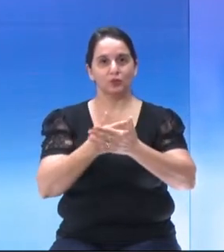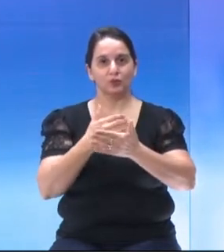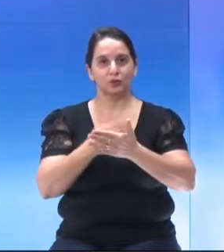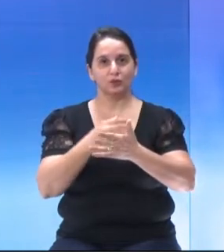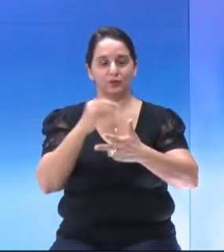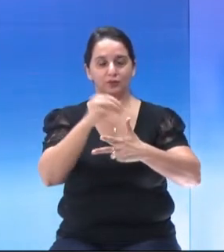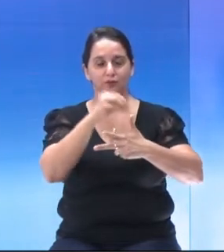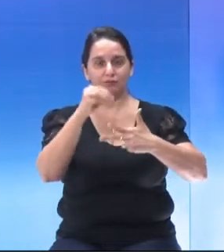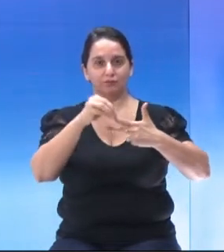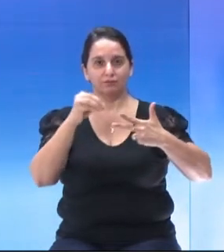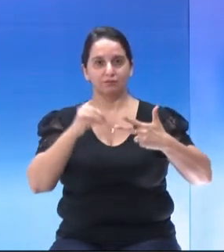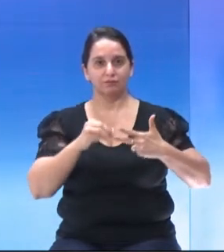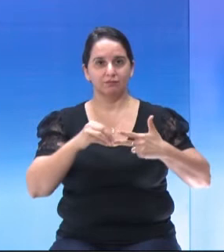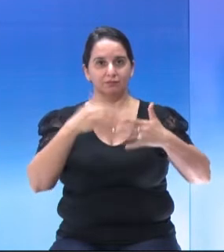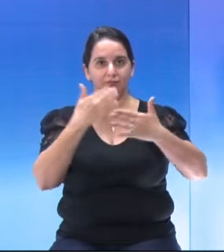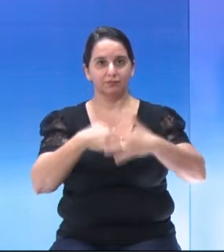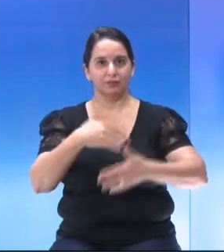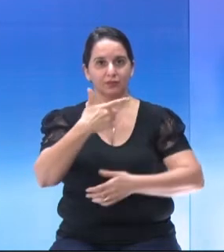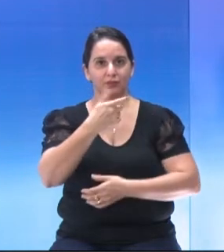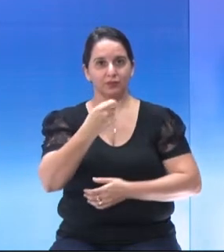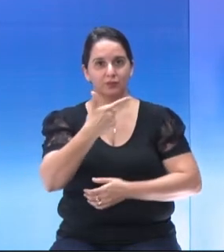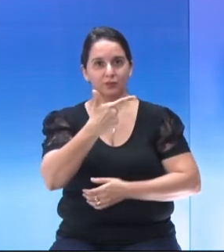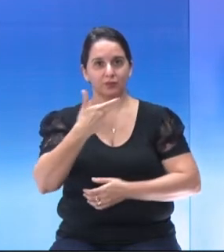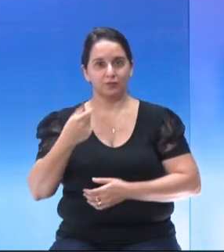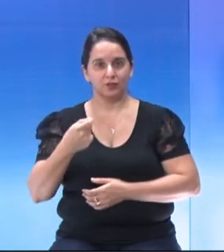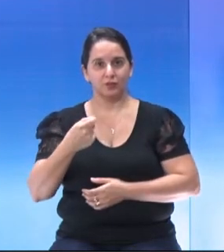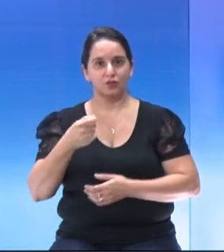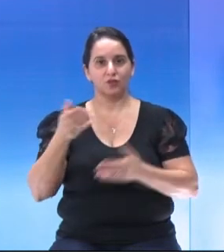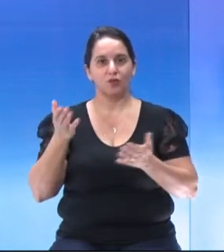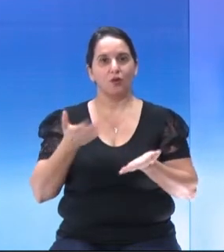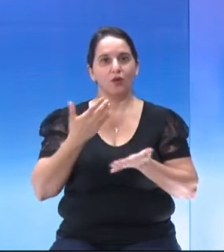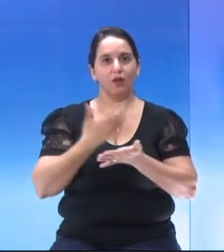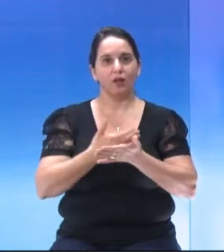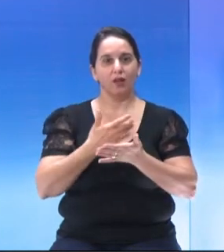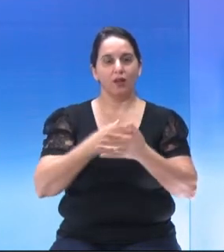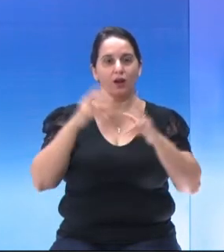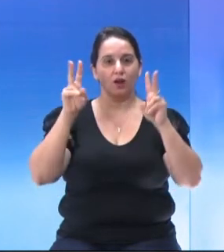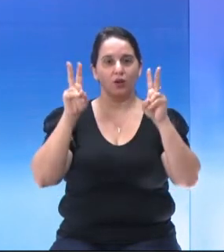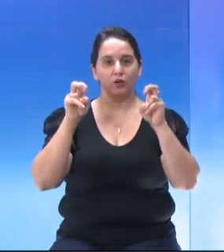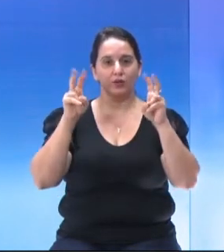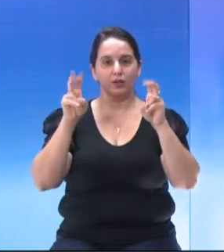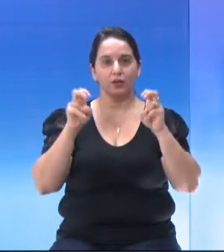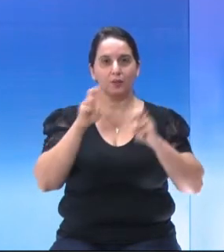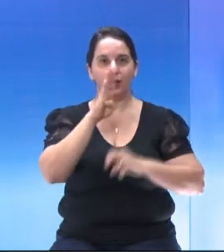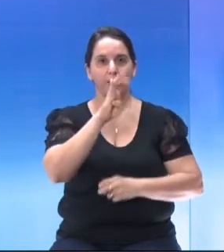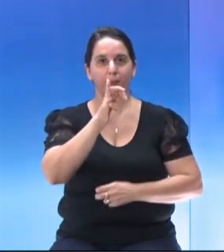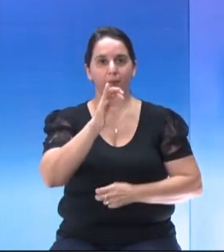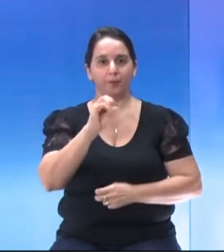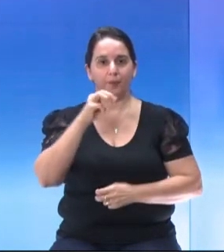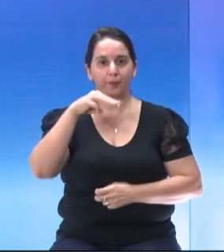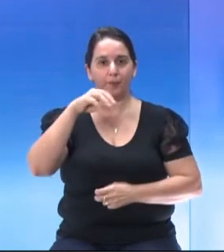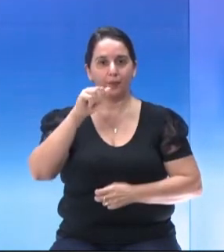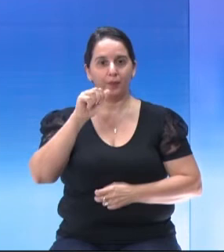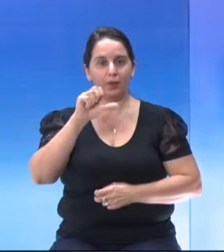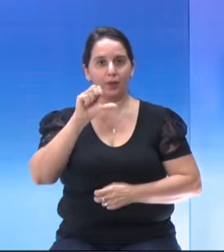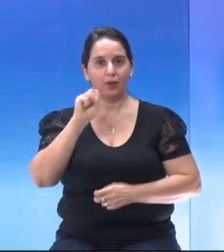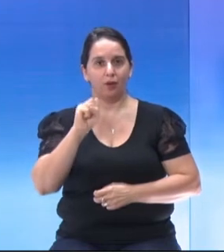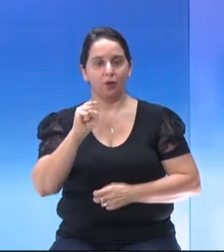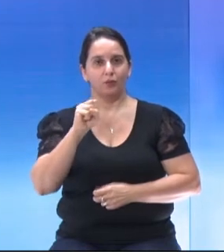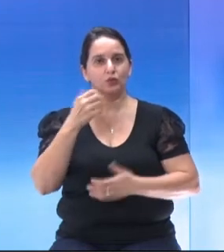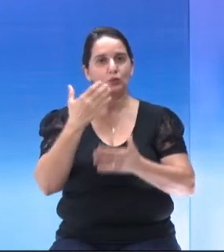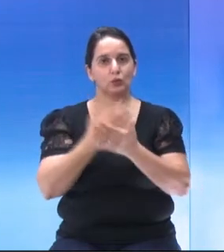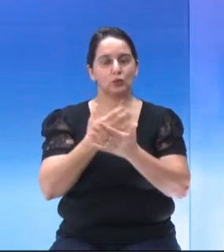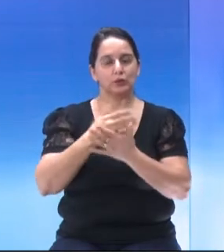Enem 2020. Vamos que vamos! Hoje eu trouxe nessa aula um tema chamado biomas, para a gente dar uma